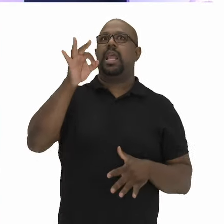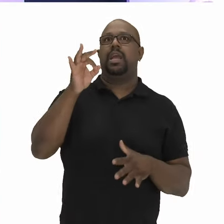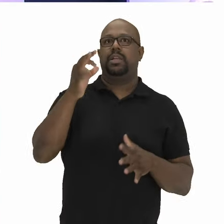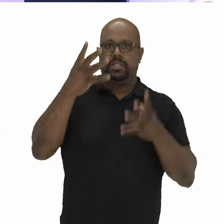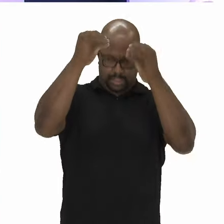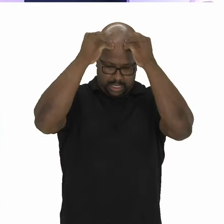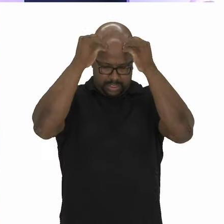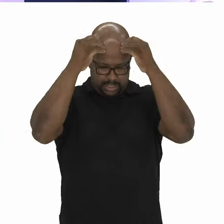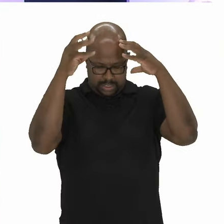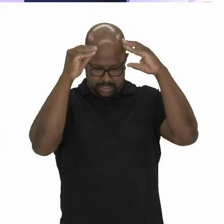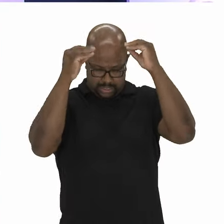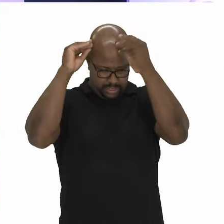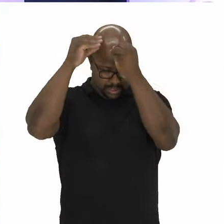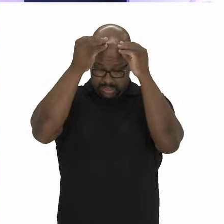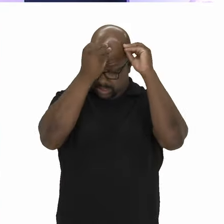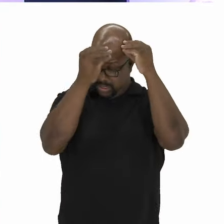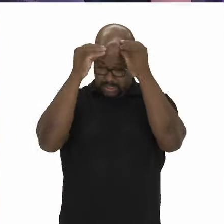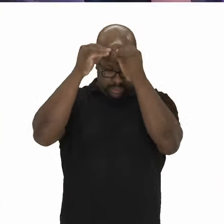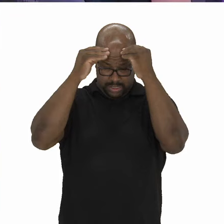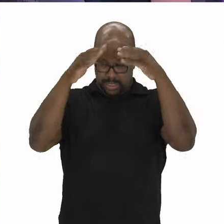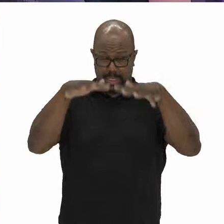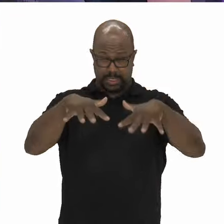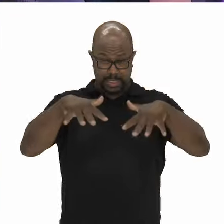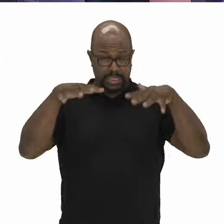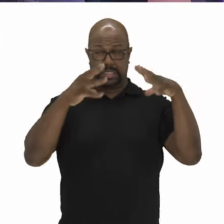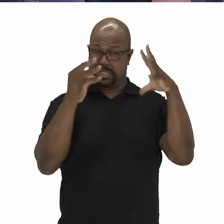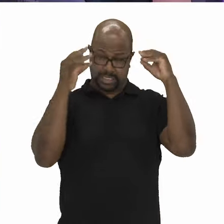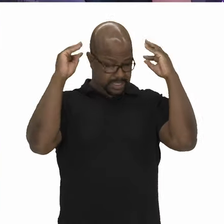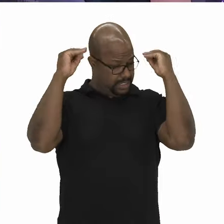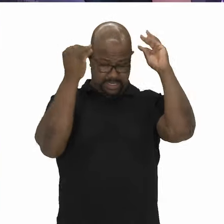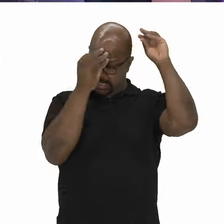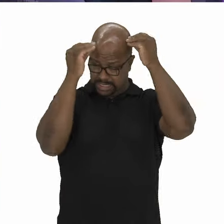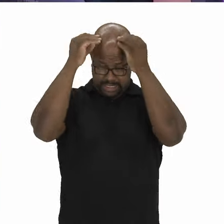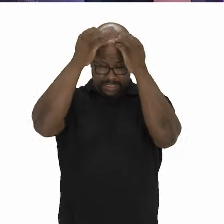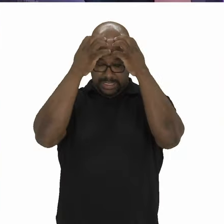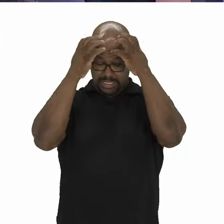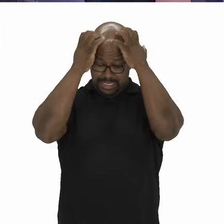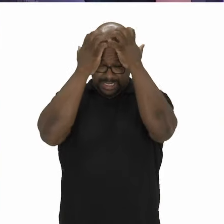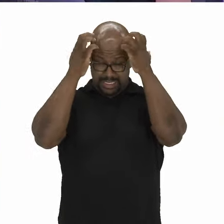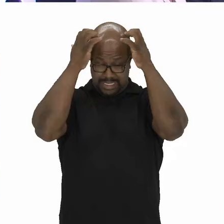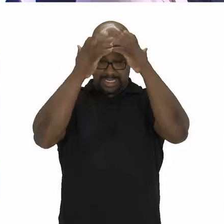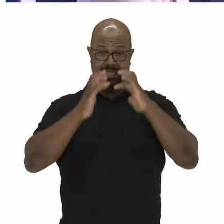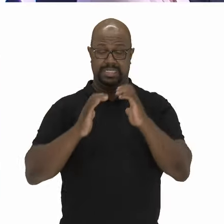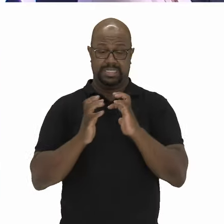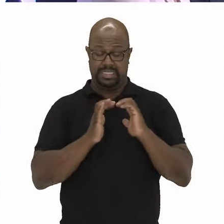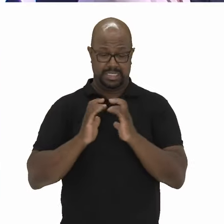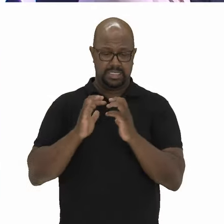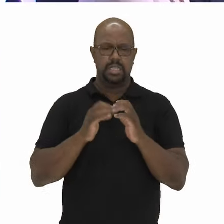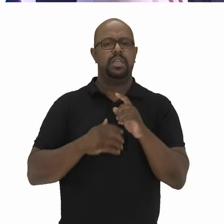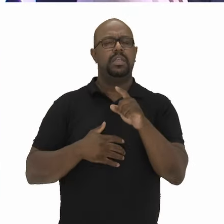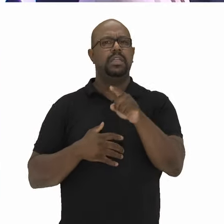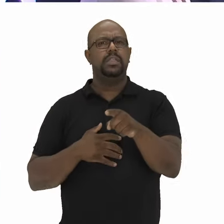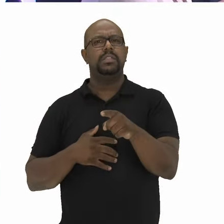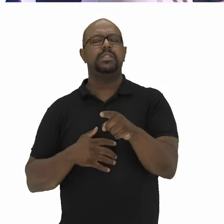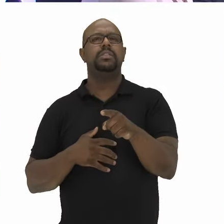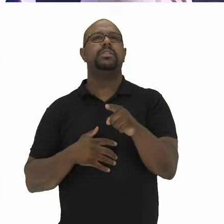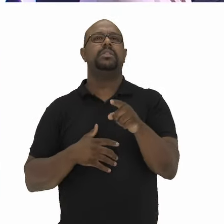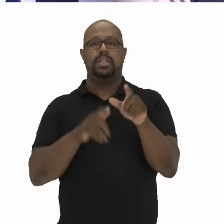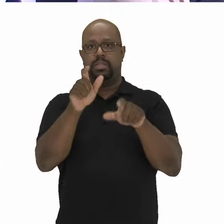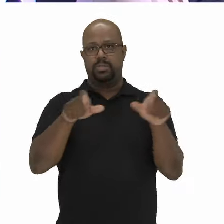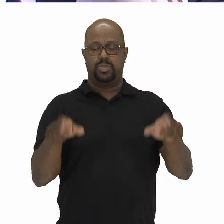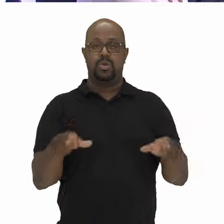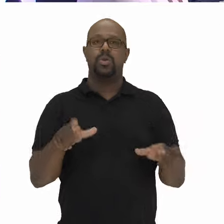vezes tem 10 pessoas conversando Às vezes o Parlamento inglês aquela gritaria é e isso e isso